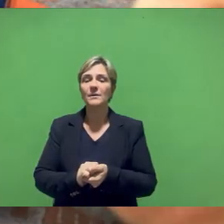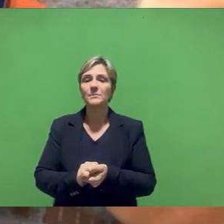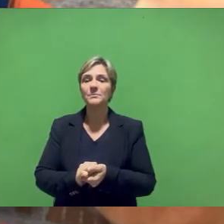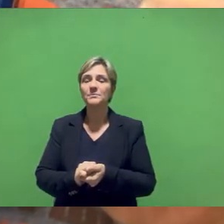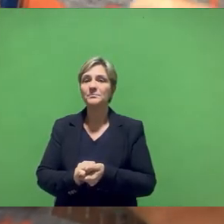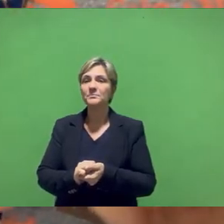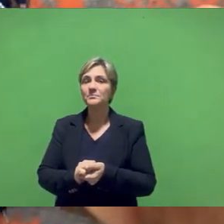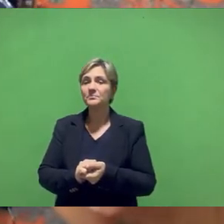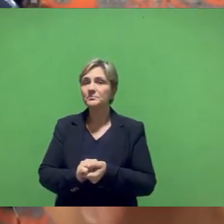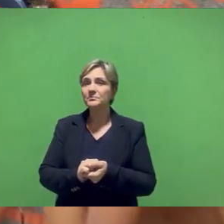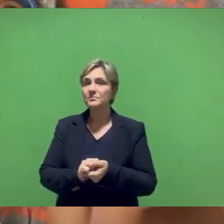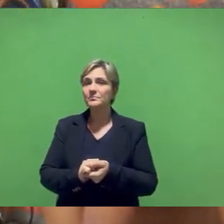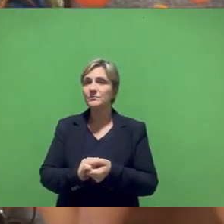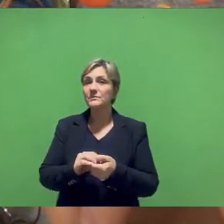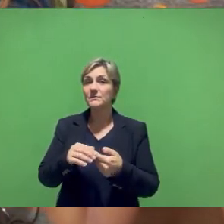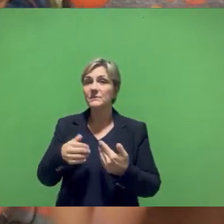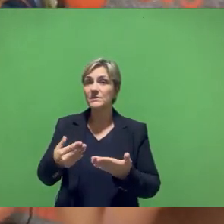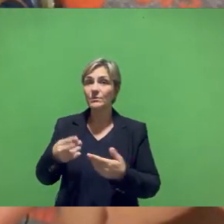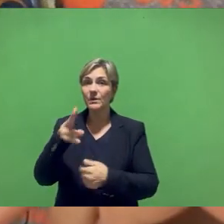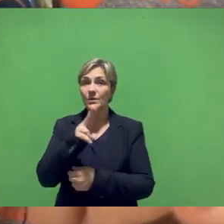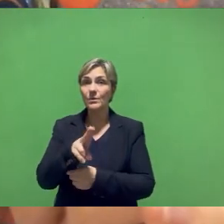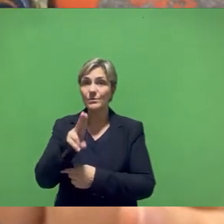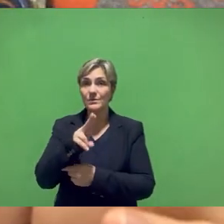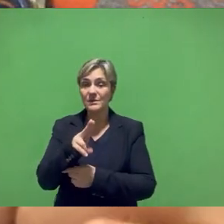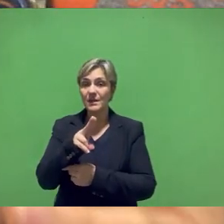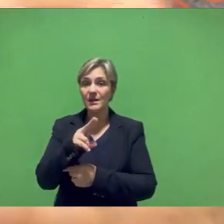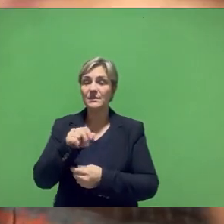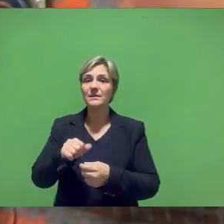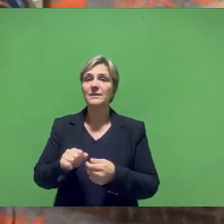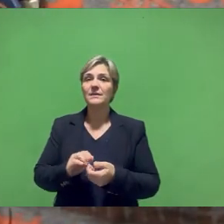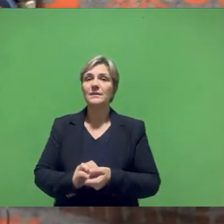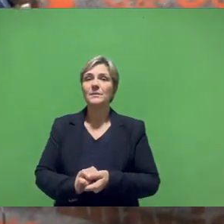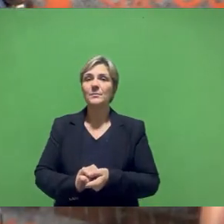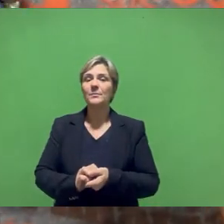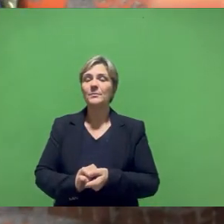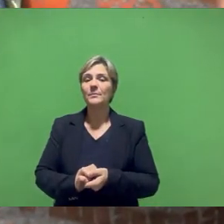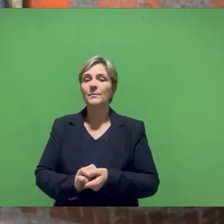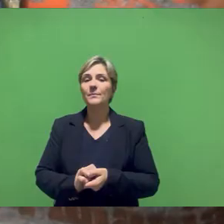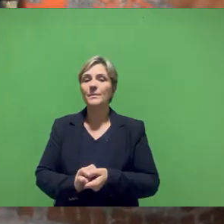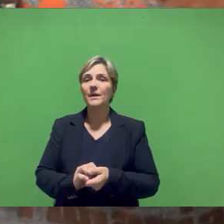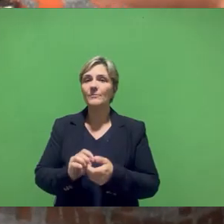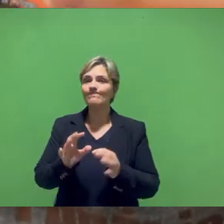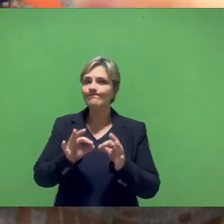perde essa ação. Então, ela é usada para ajustar